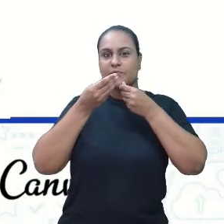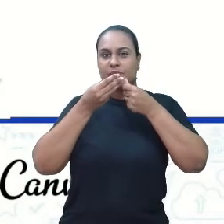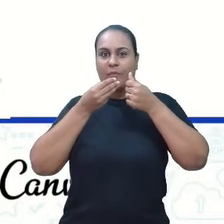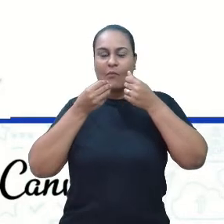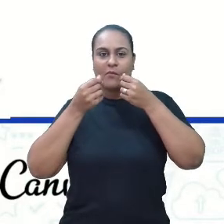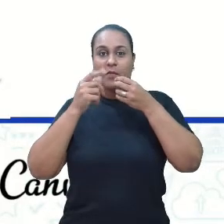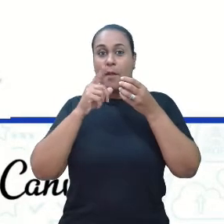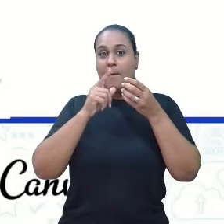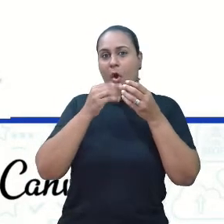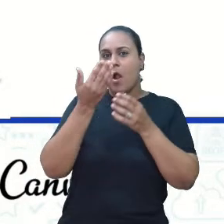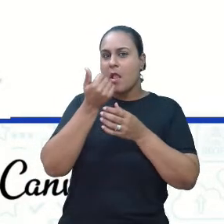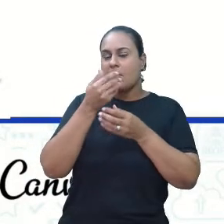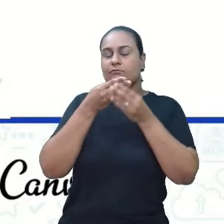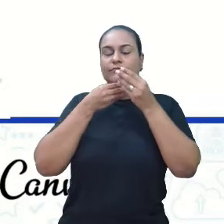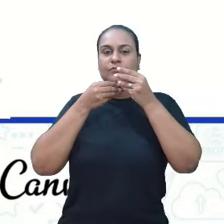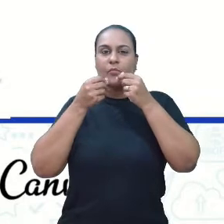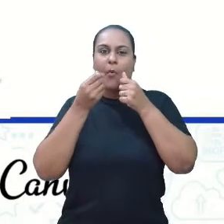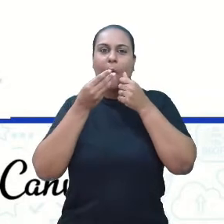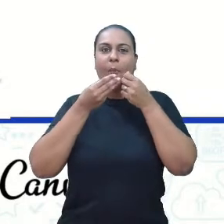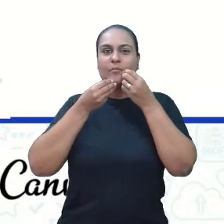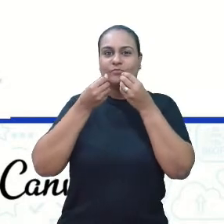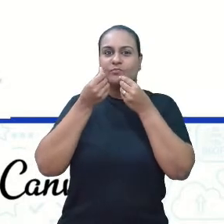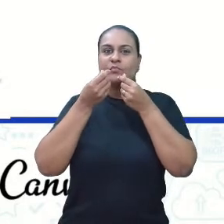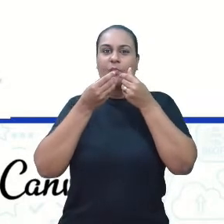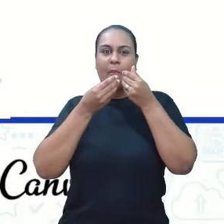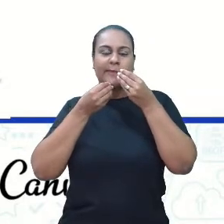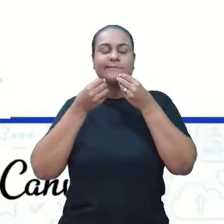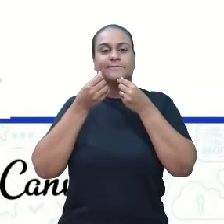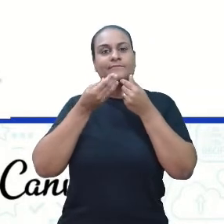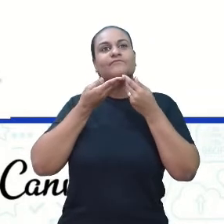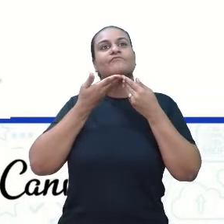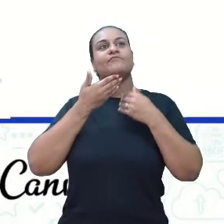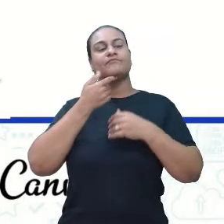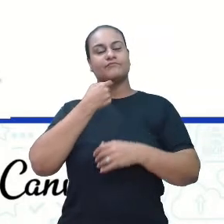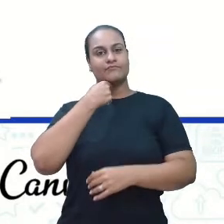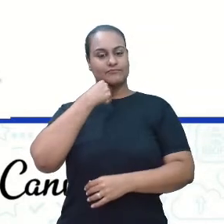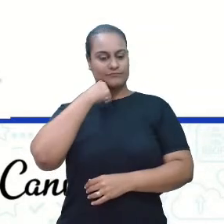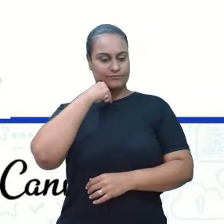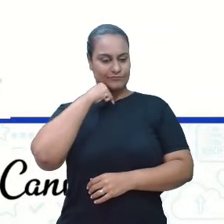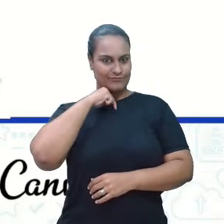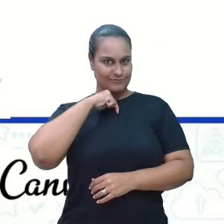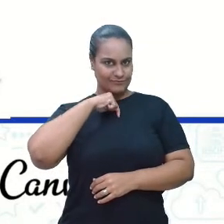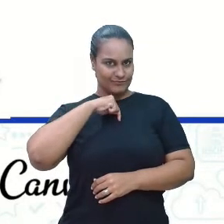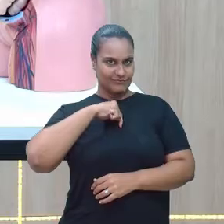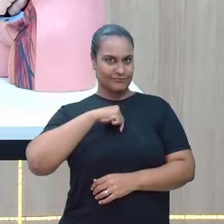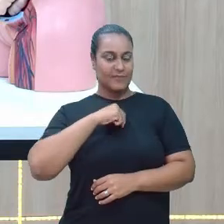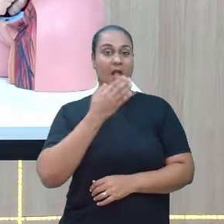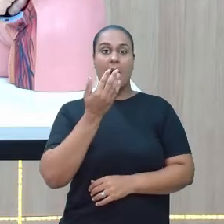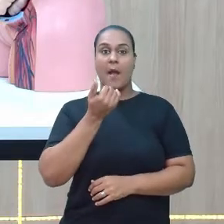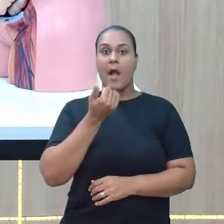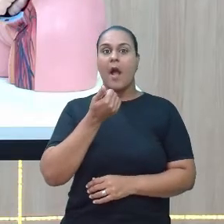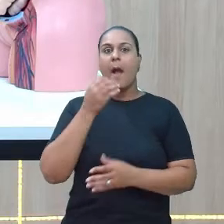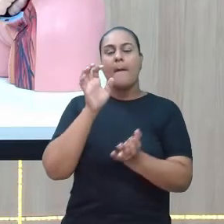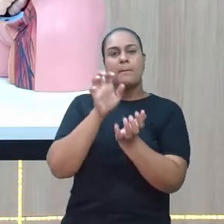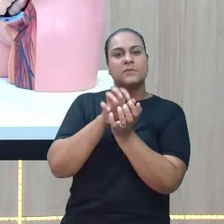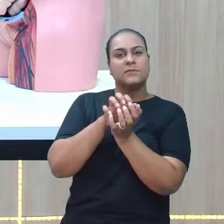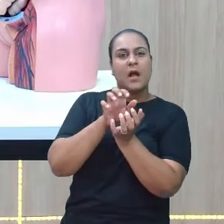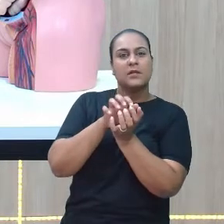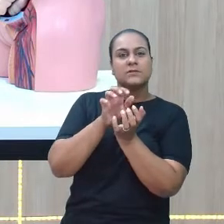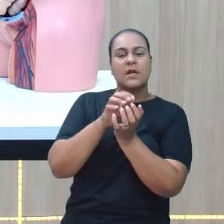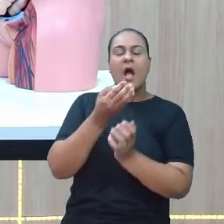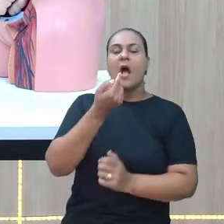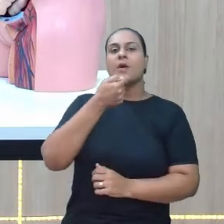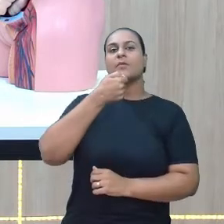esse alimento, facilitando a mastigação e a deglutição. A gente mastiga e engole